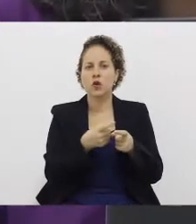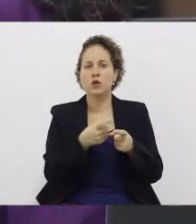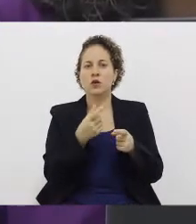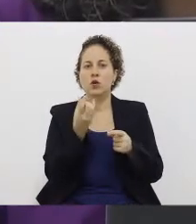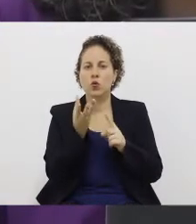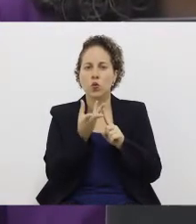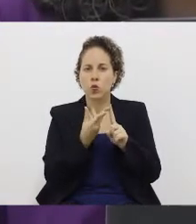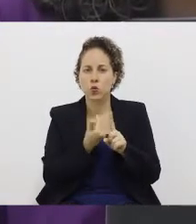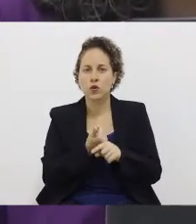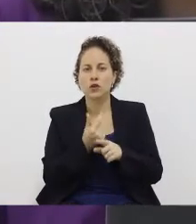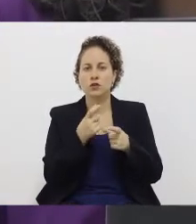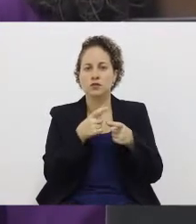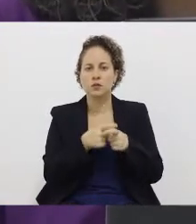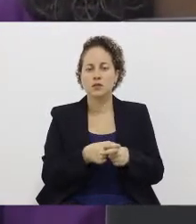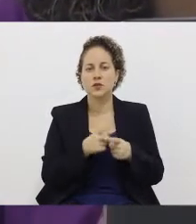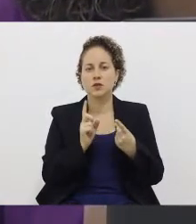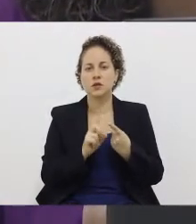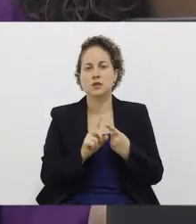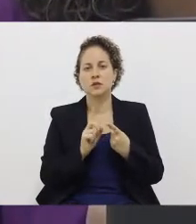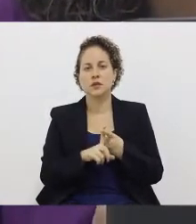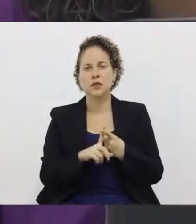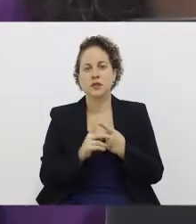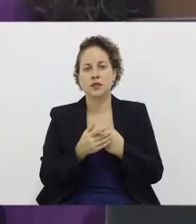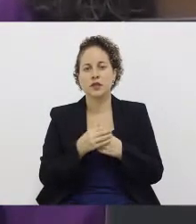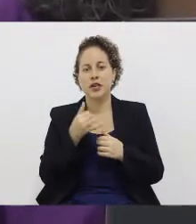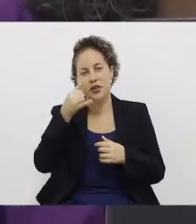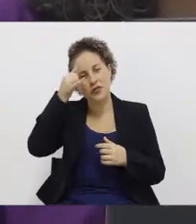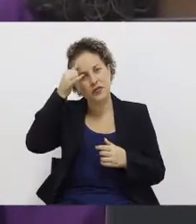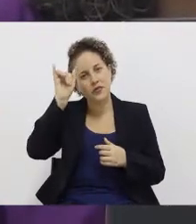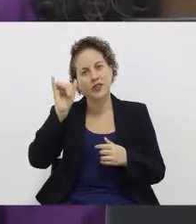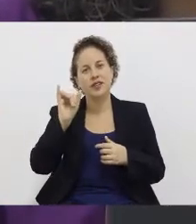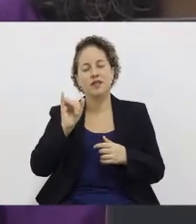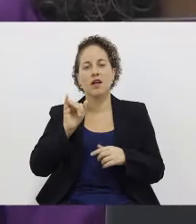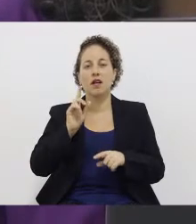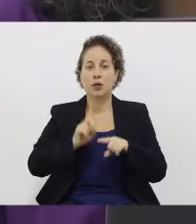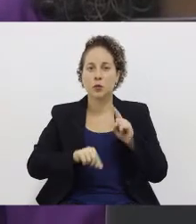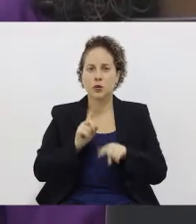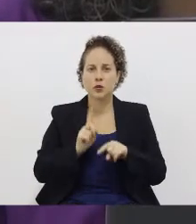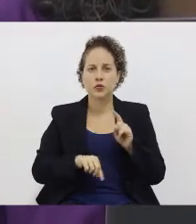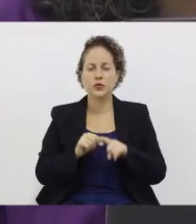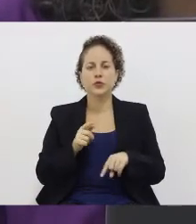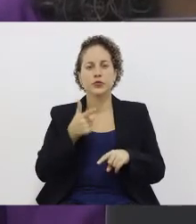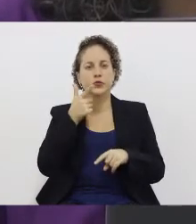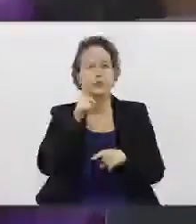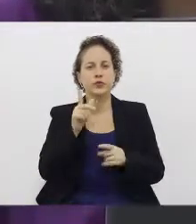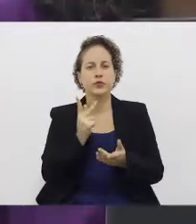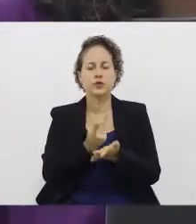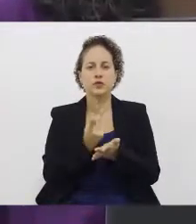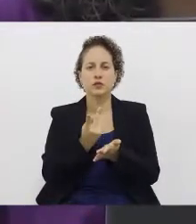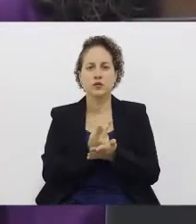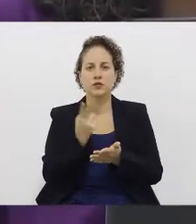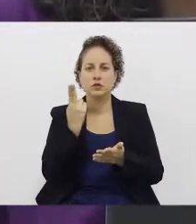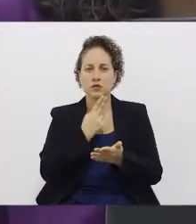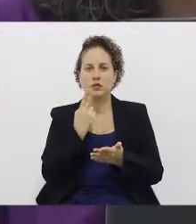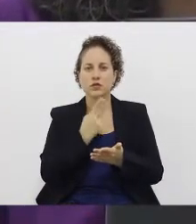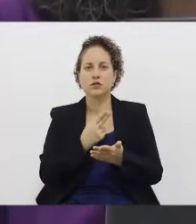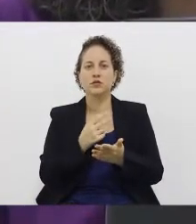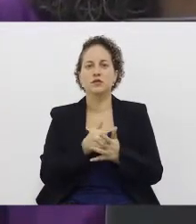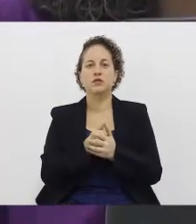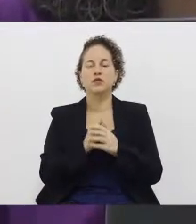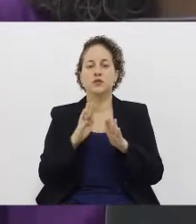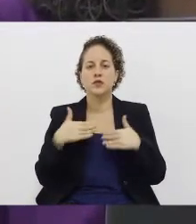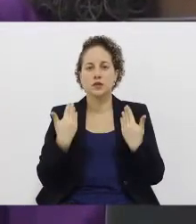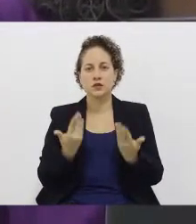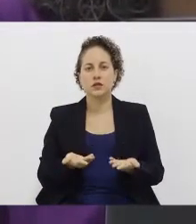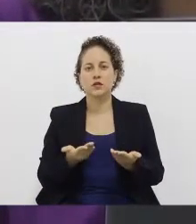menor, o que exige, para se evitar essa falta de produtos, que as entregas ocorram com mais frequência. Então nós temos só uma